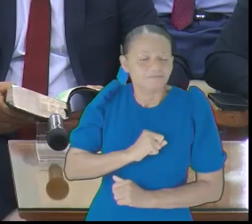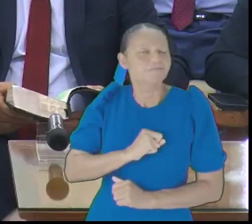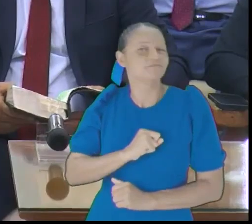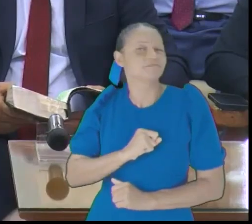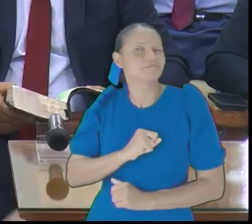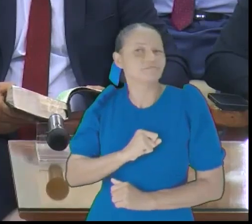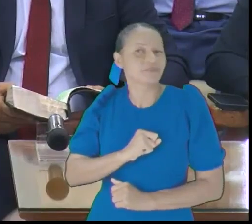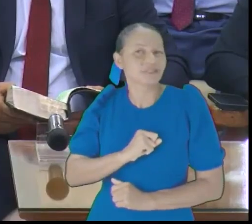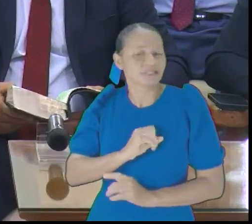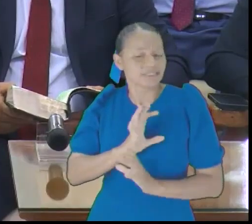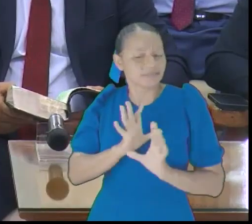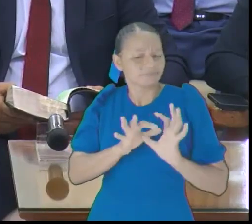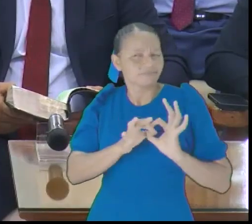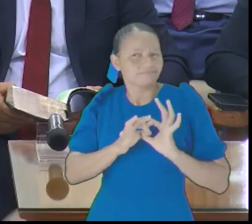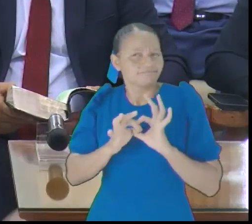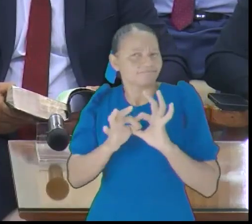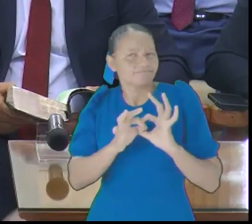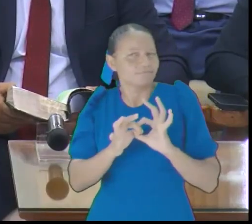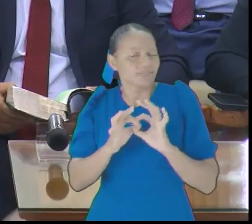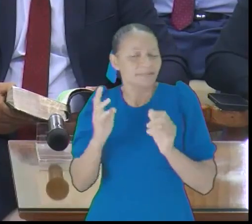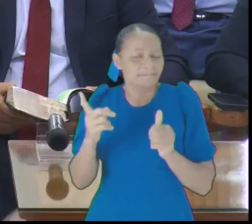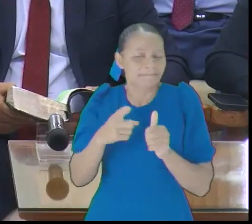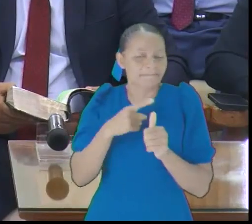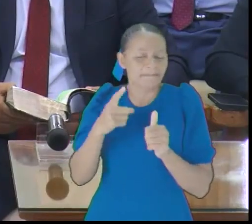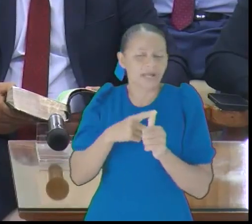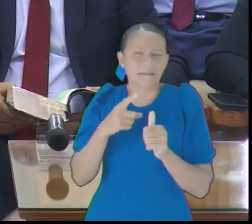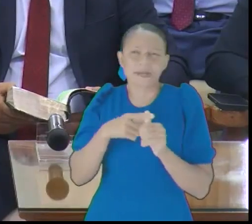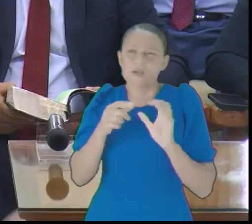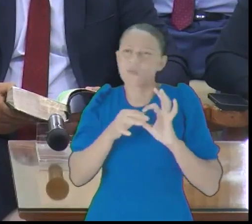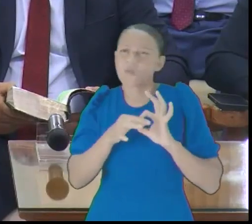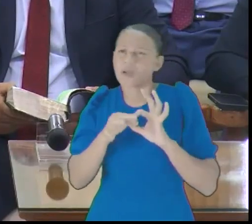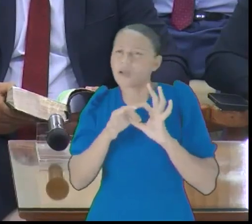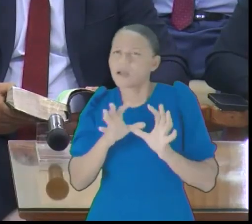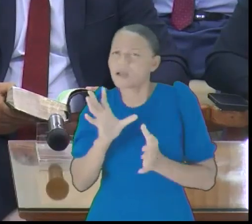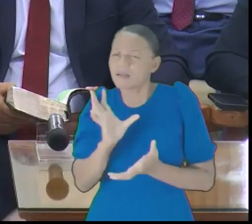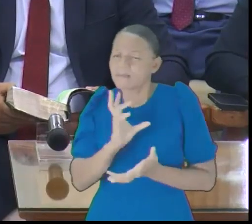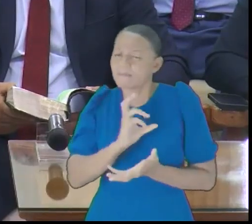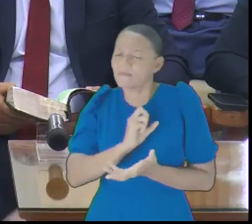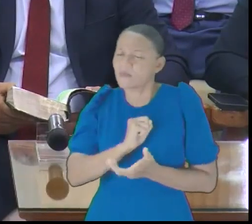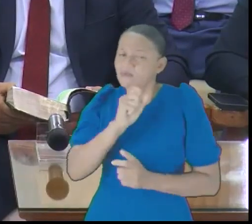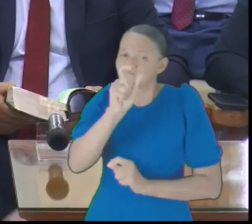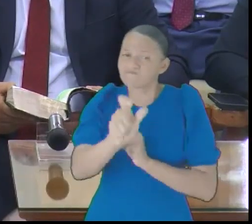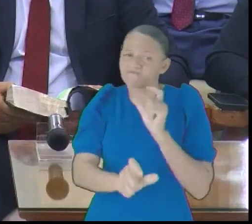Esta aliança foi a primeira aliança de Deus com os homens.